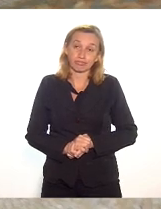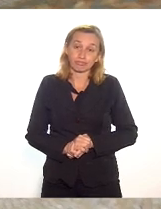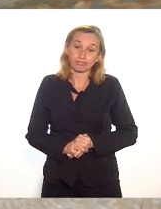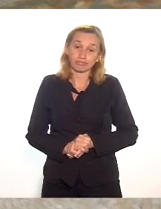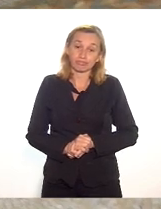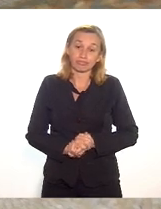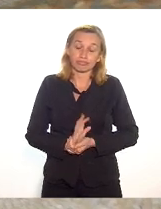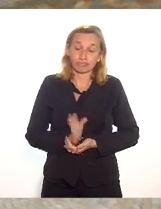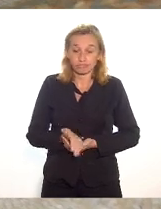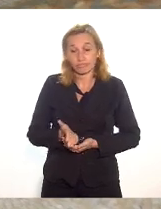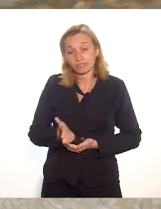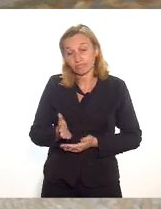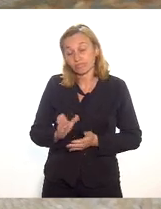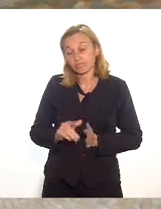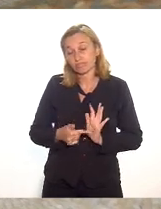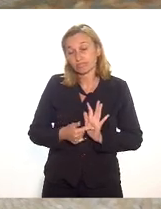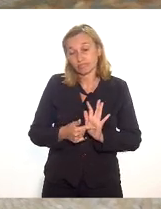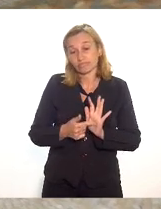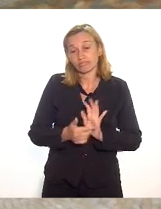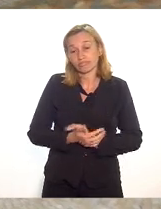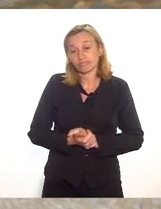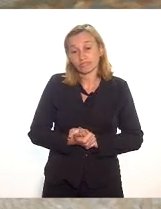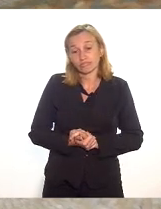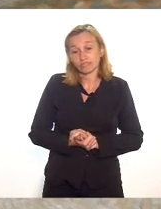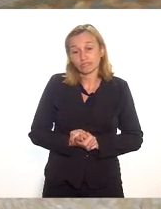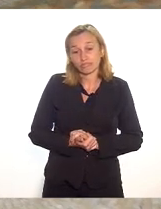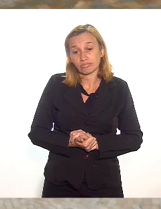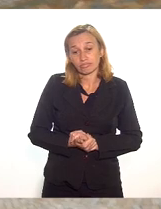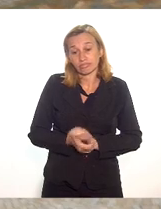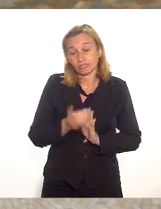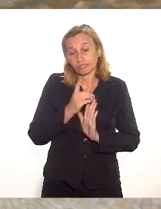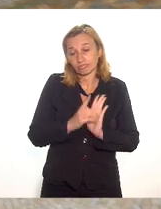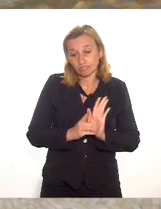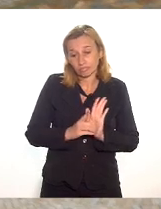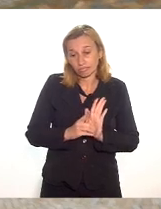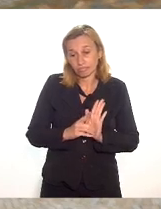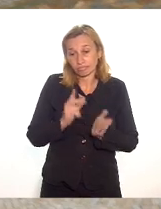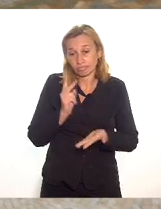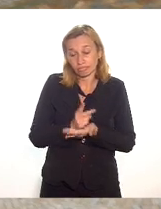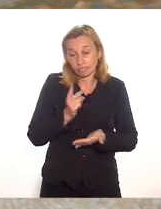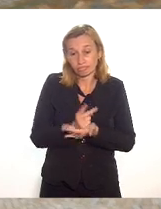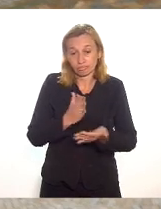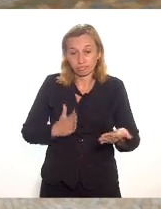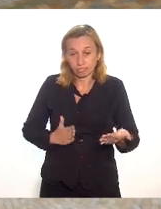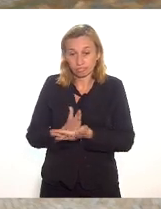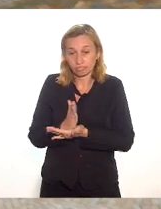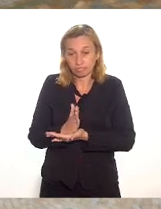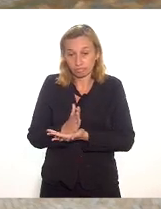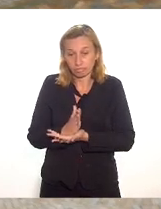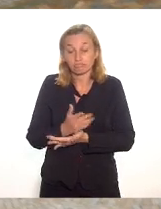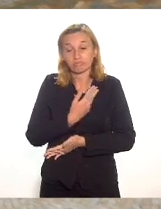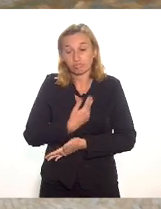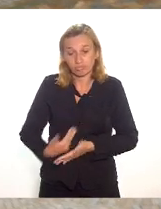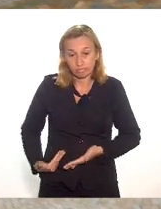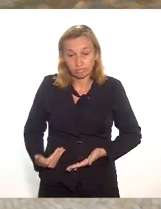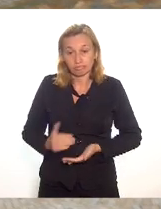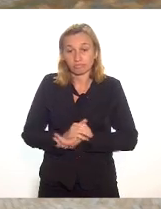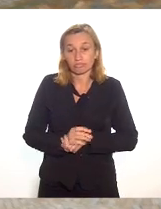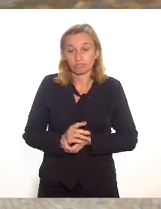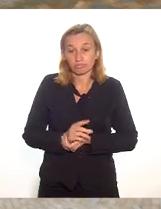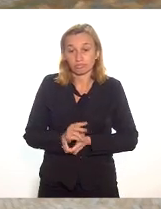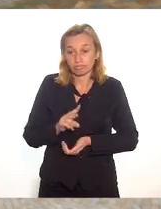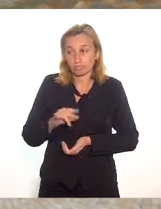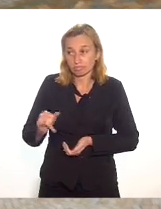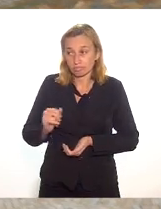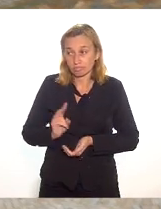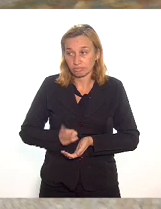já saiu publicado de que esse decreto, mesmo sendo aprovado, o governo vai manter